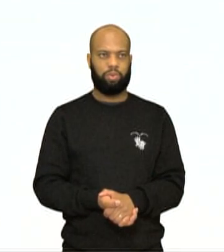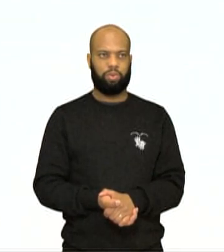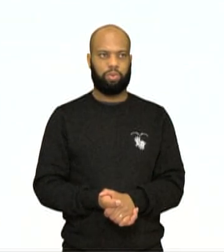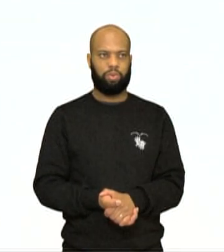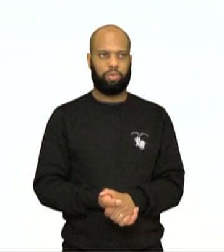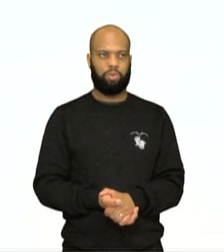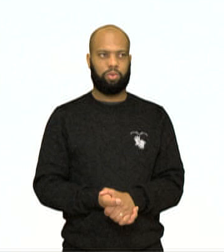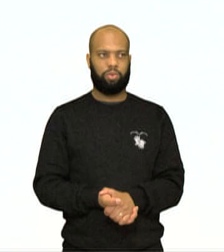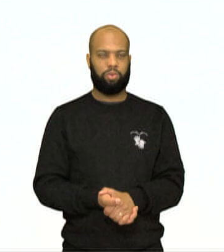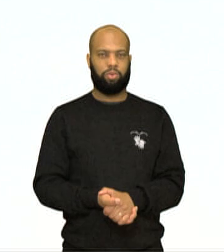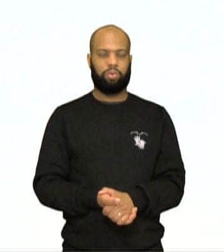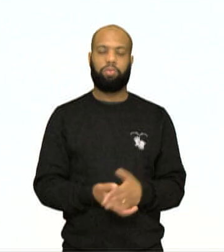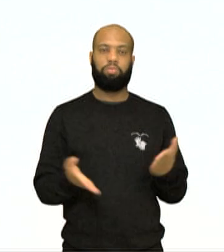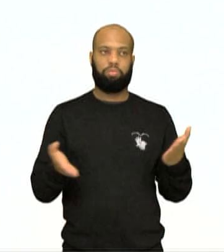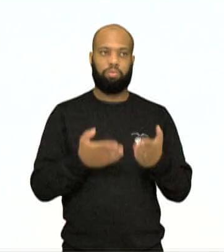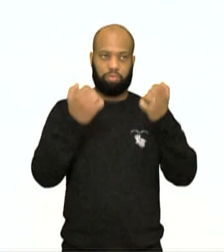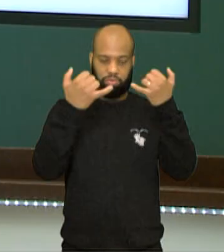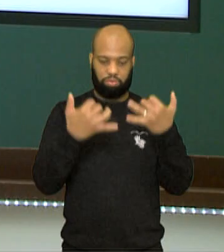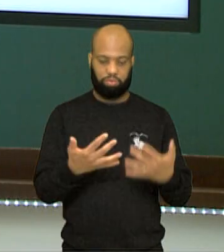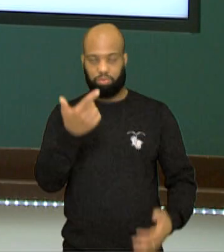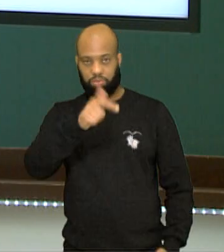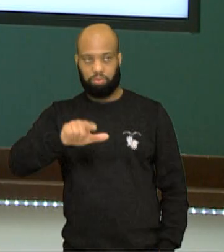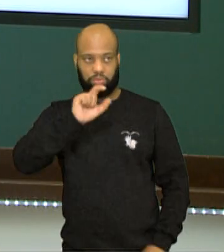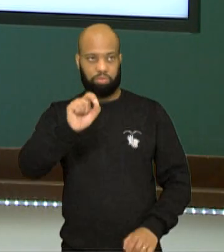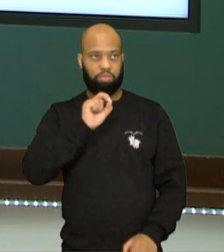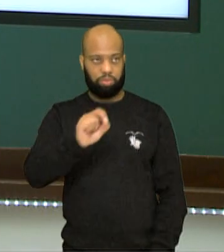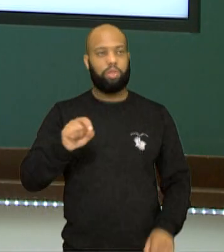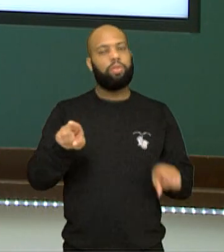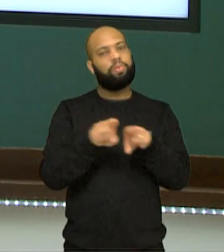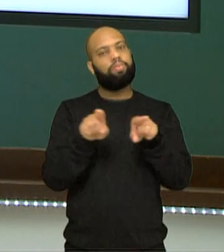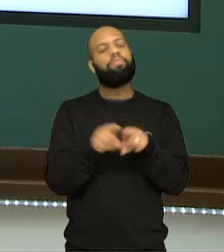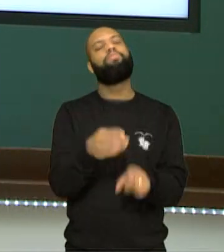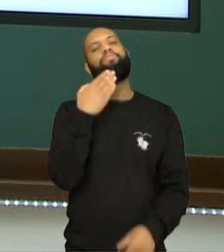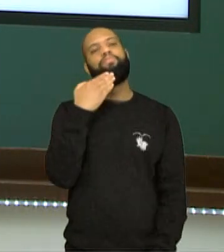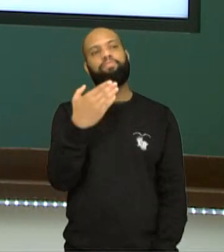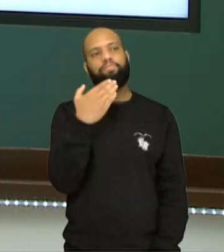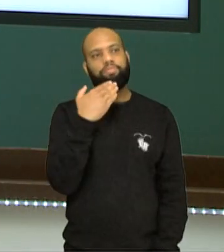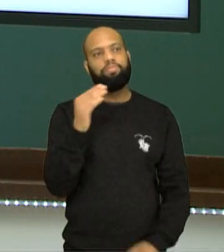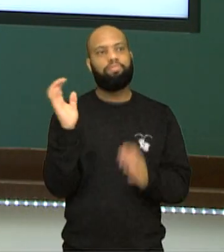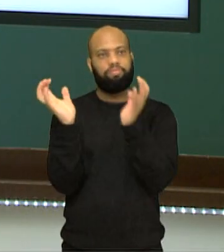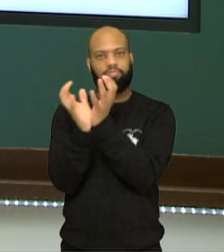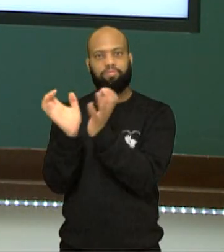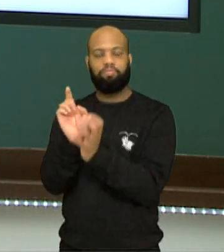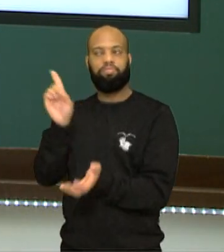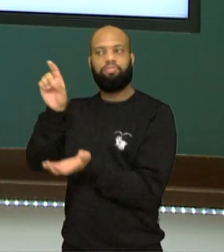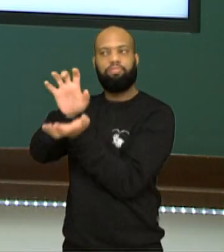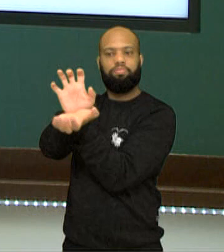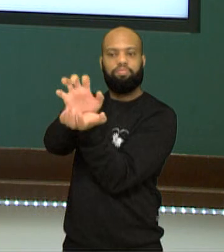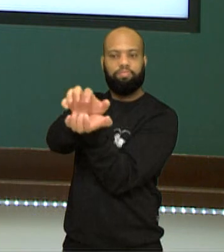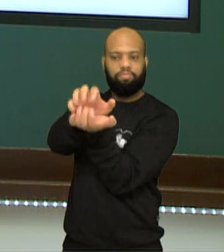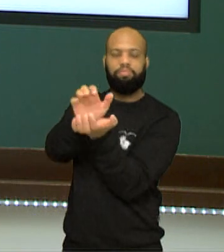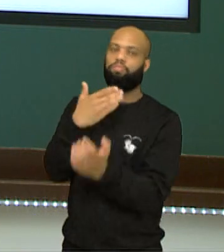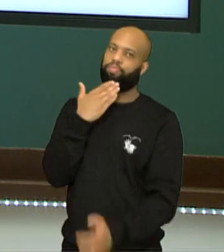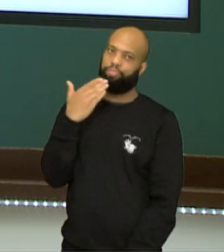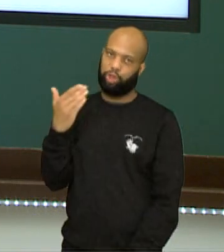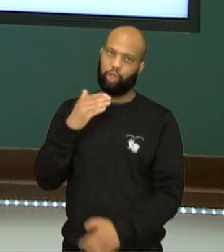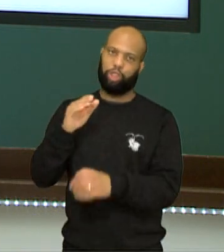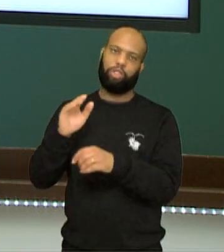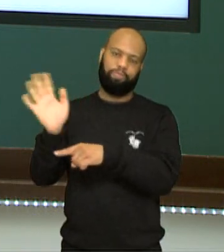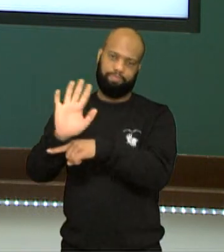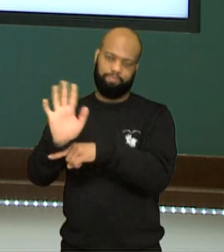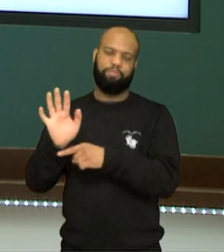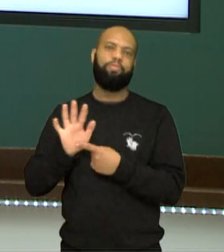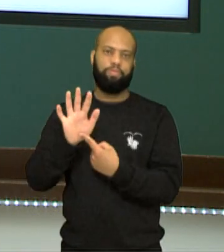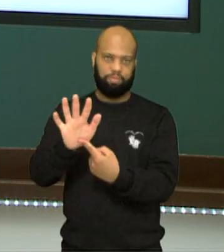De volta aqui, pessoal, só lembrando aqui, ó, também cedido pelo Leãozinho de Itatinga, lá em Pernambuco, tá? E uma das características do maracatu